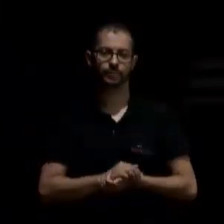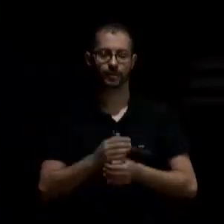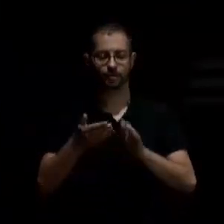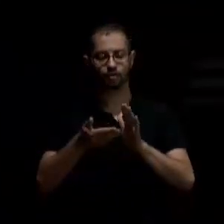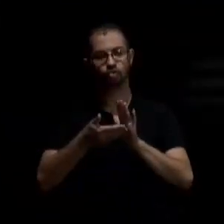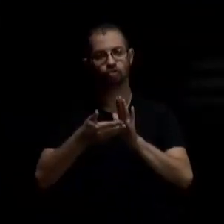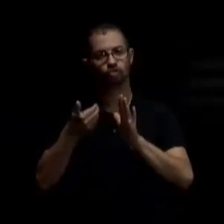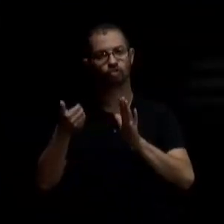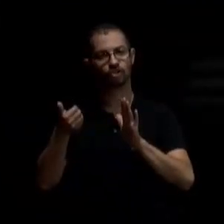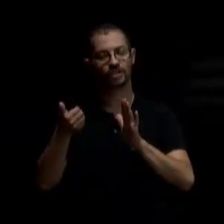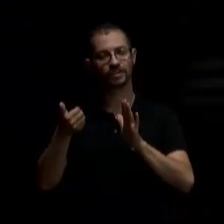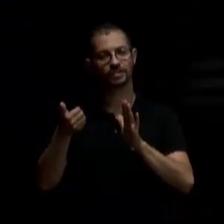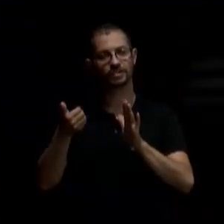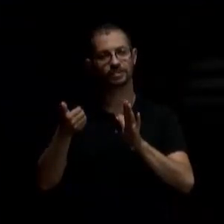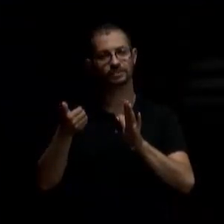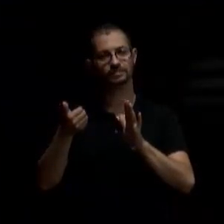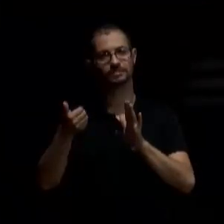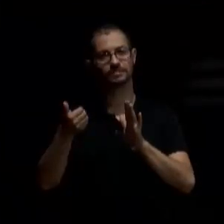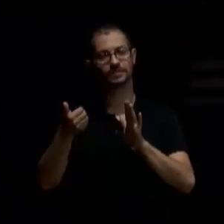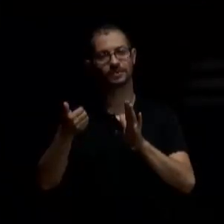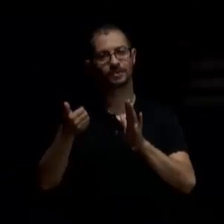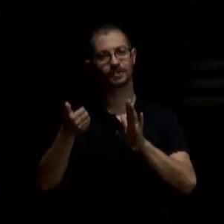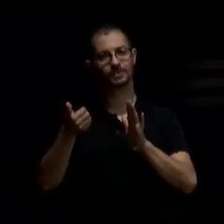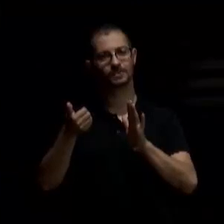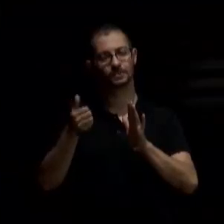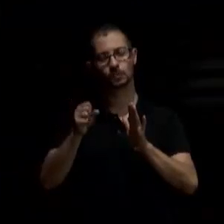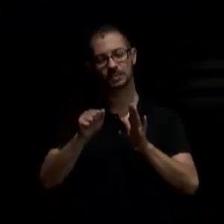Tirando a saulice do Paulo.